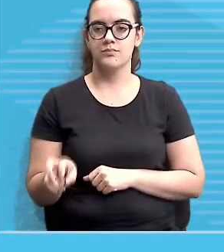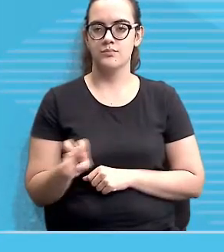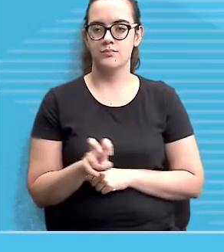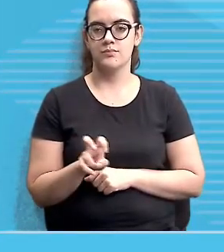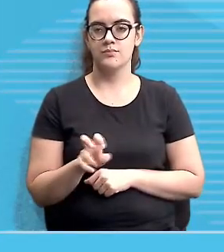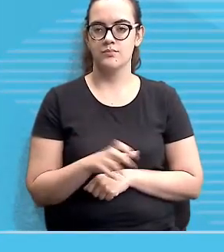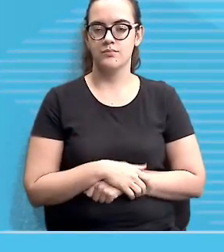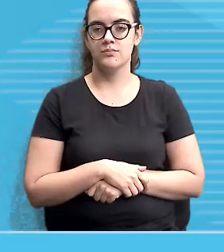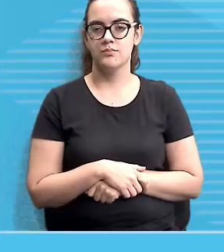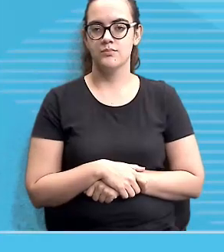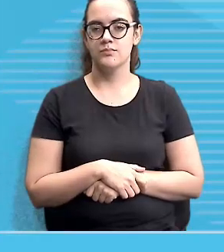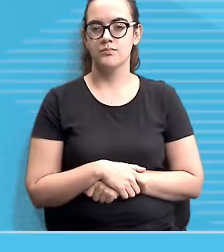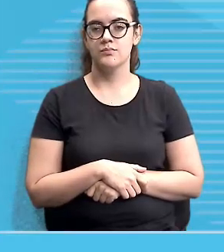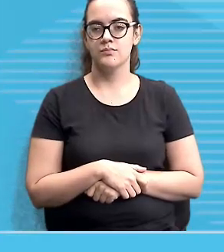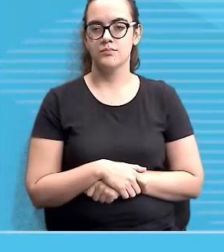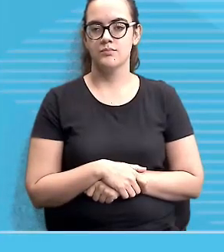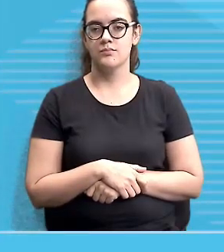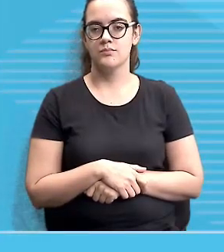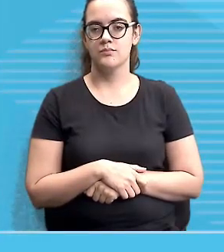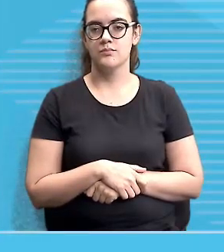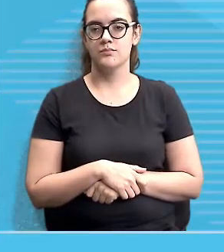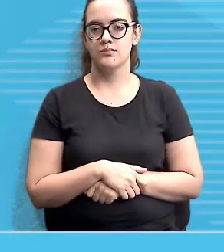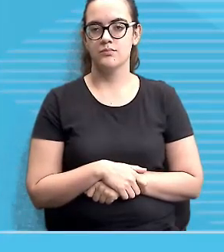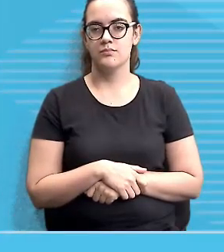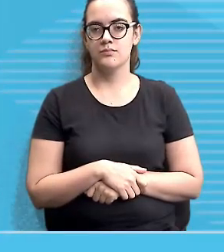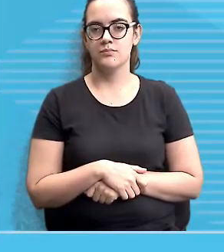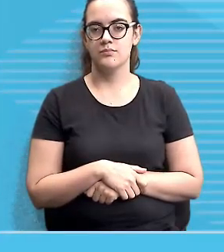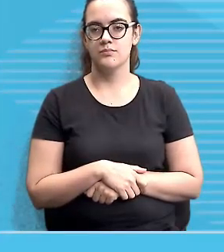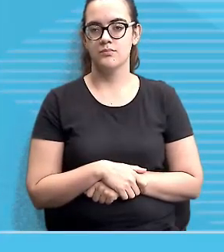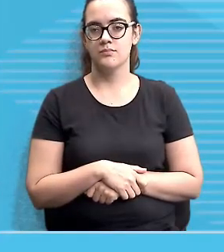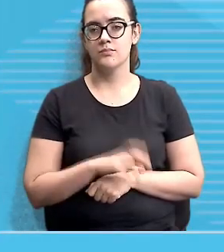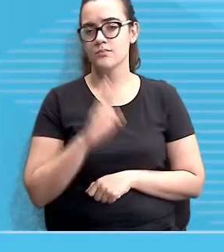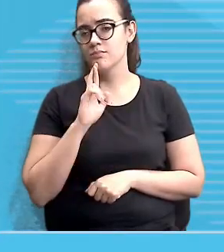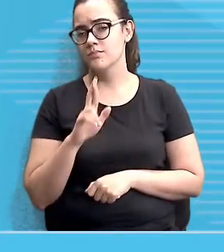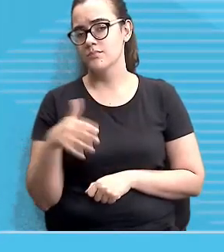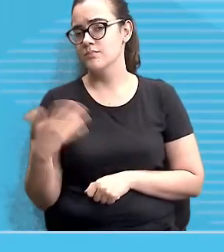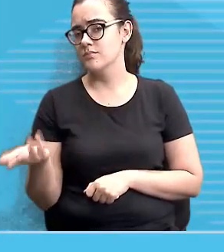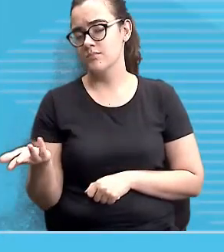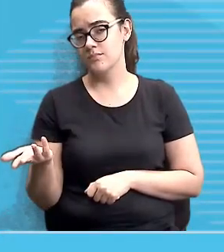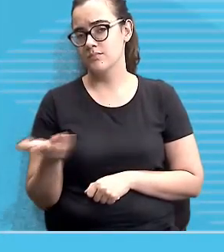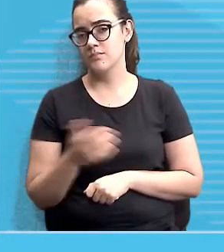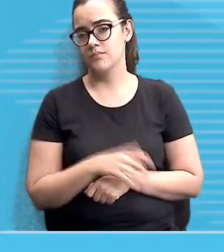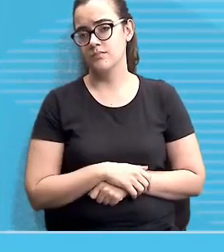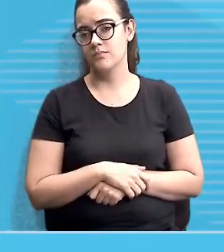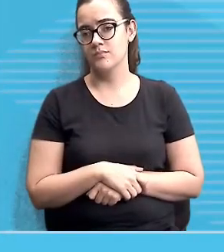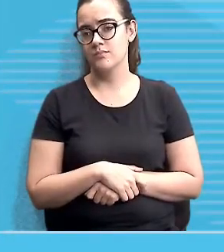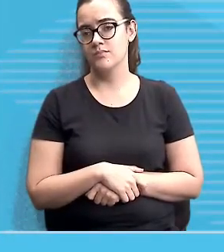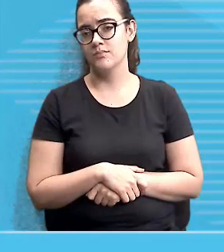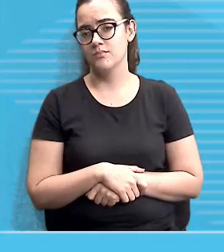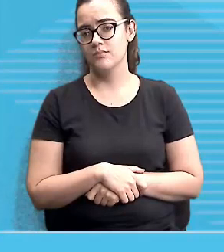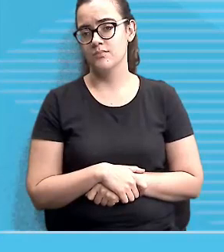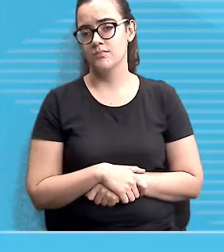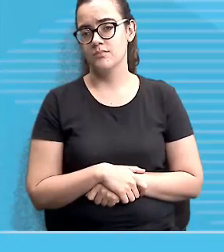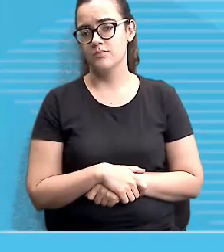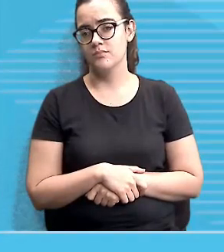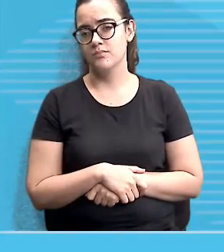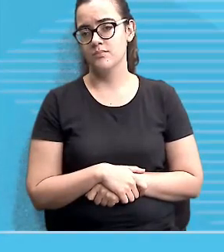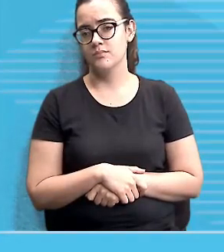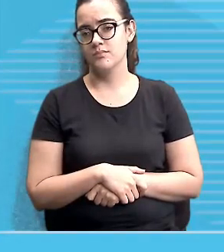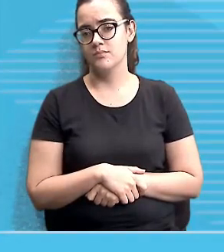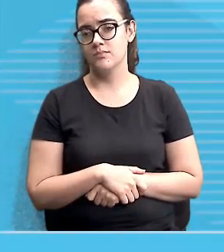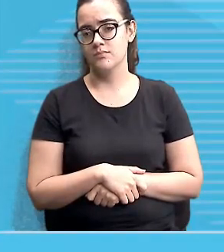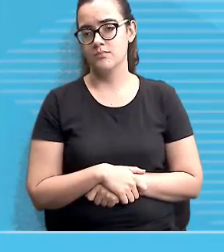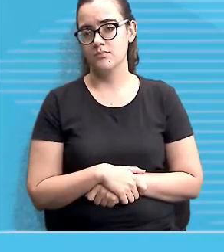51 X5 jovens das 5 né então fica um sobre 5 É